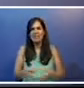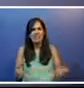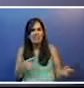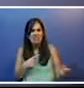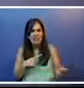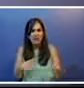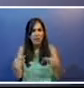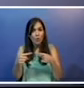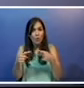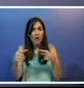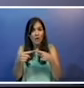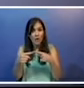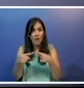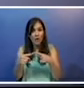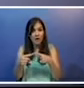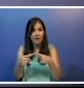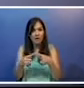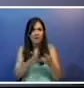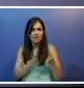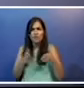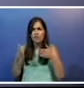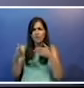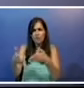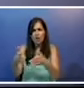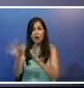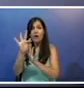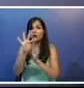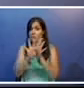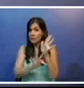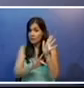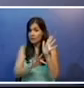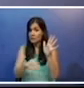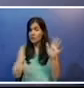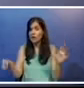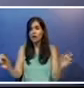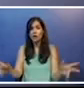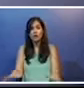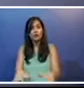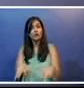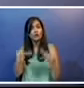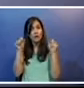é expressivo? Ele dá ênfase ao texto? Ele chama atenção?